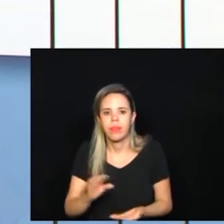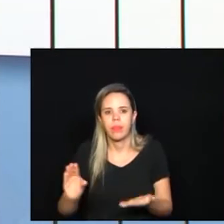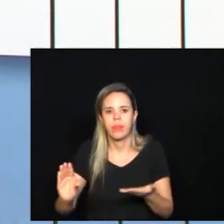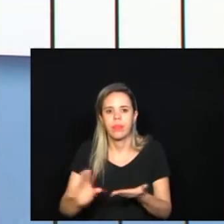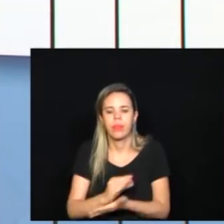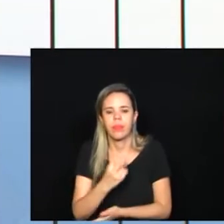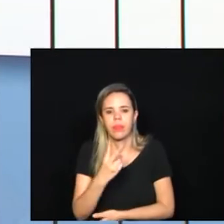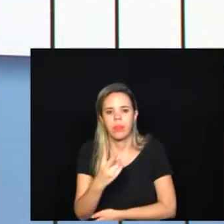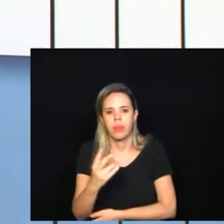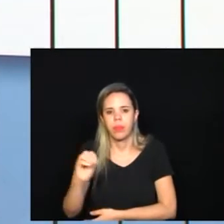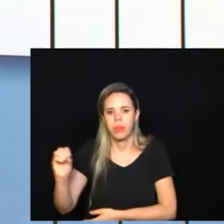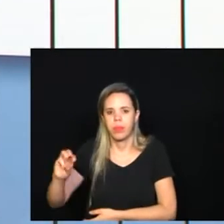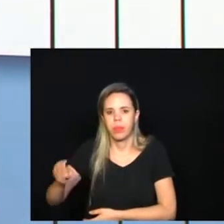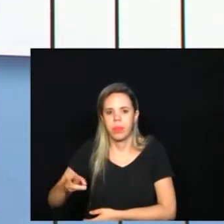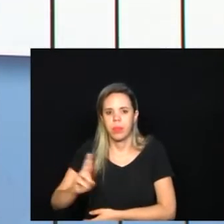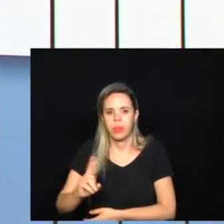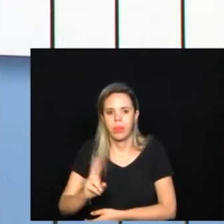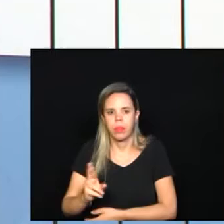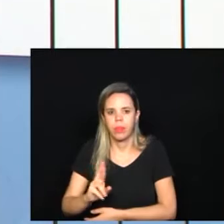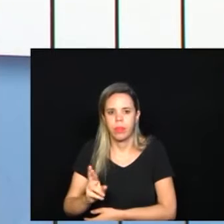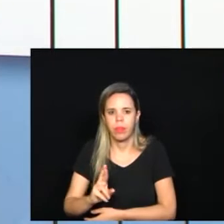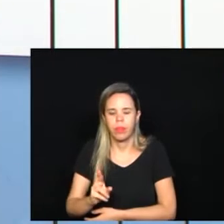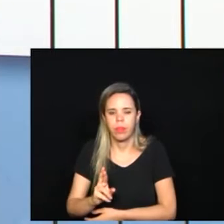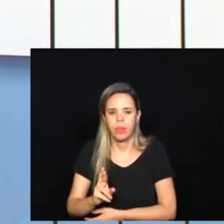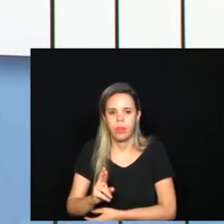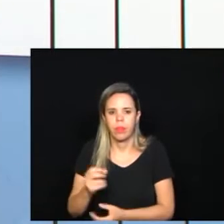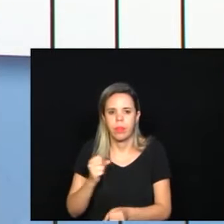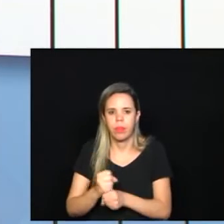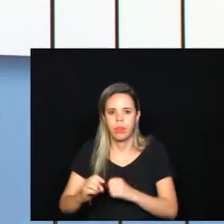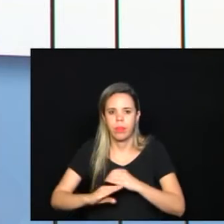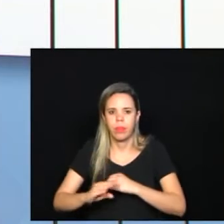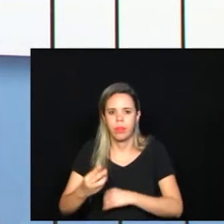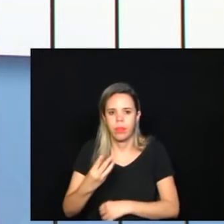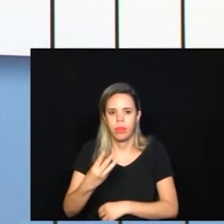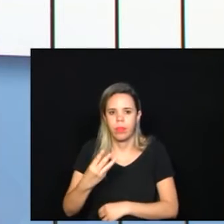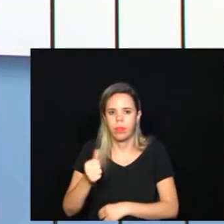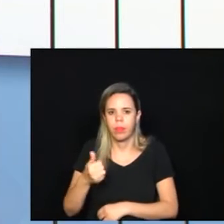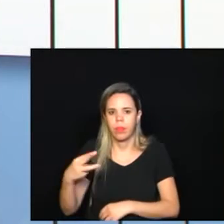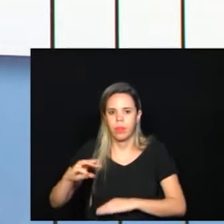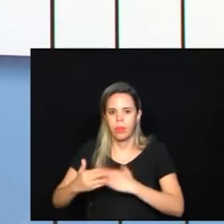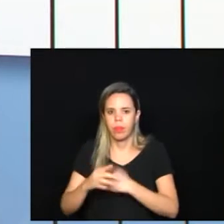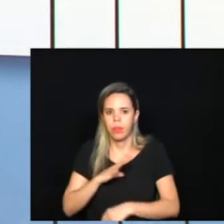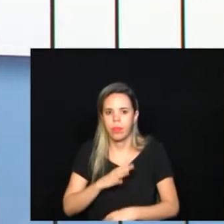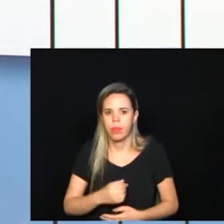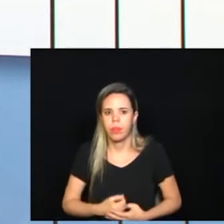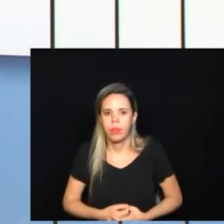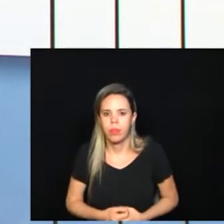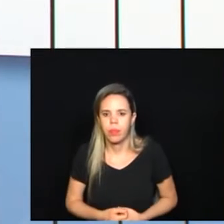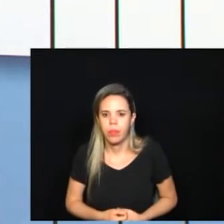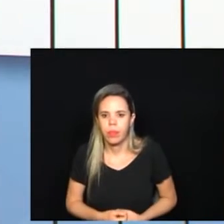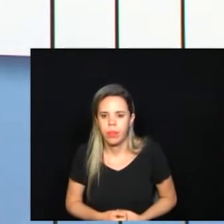de R$200 milhões destinados à pavimentação de 13 bairros da cidade.